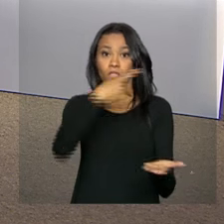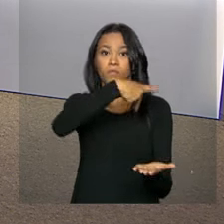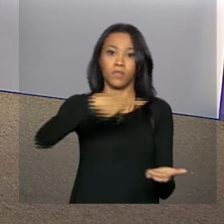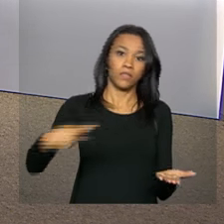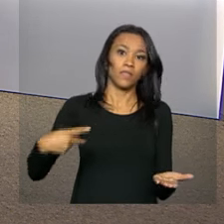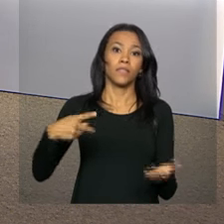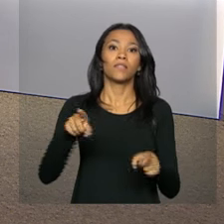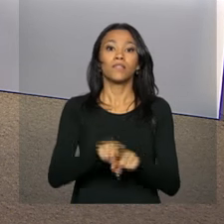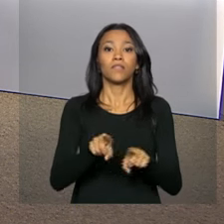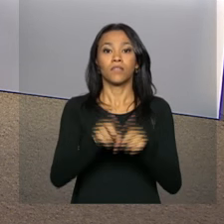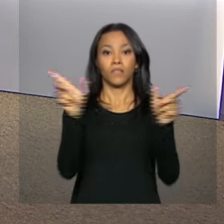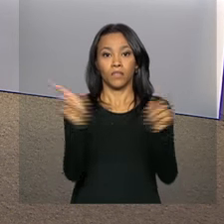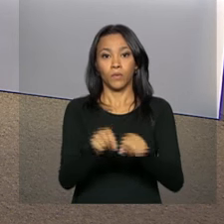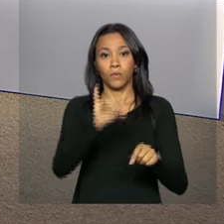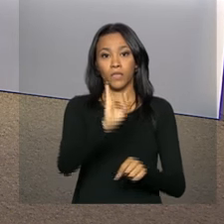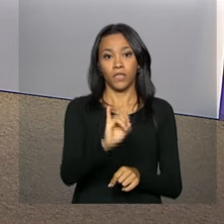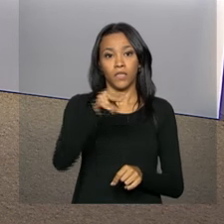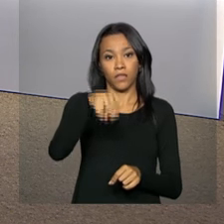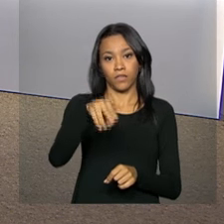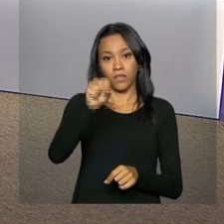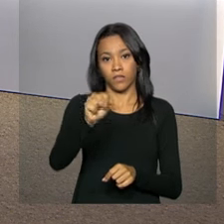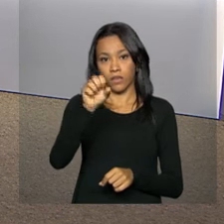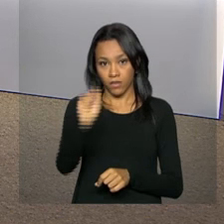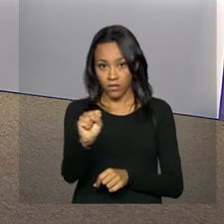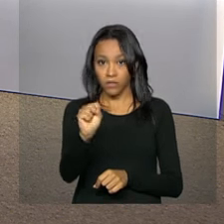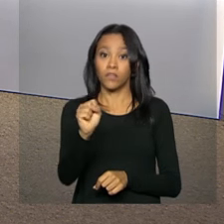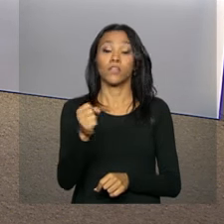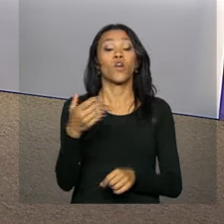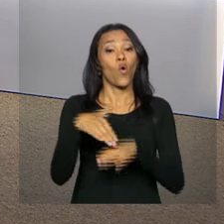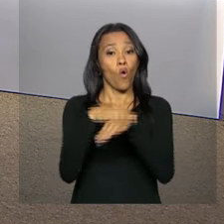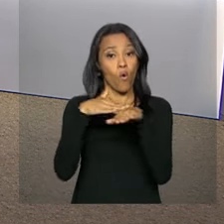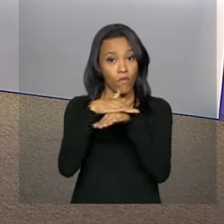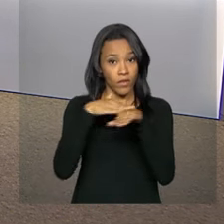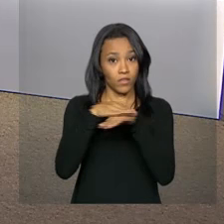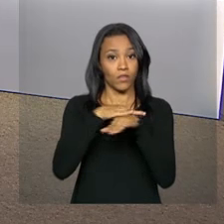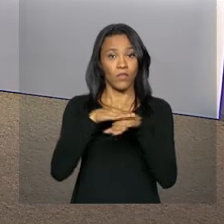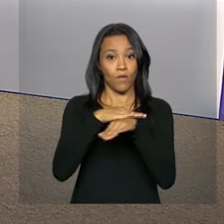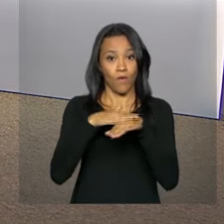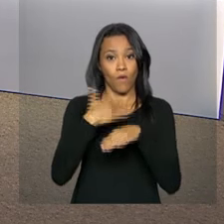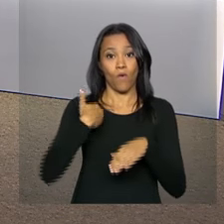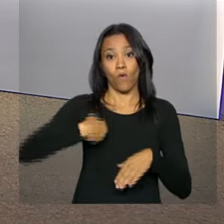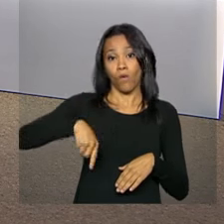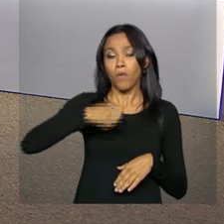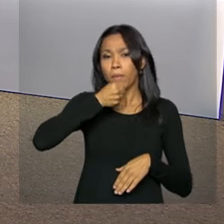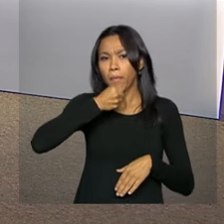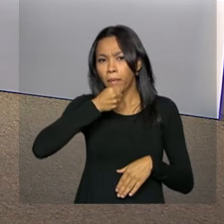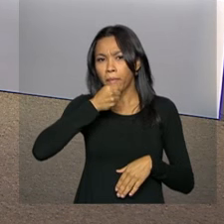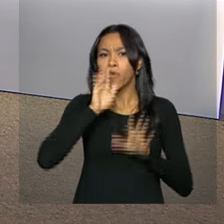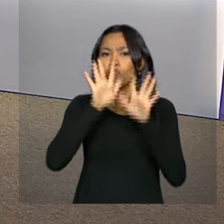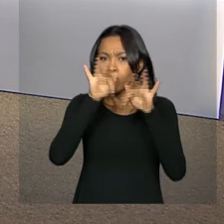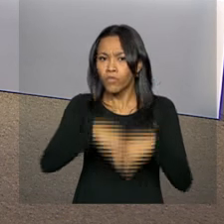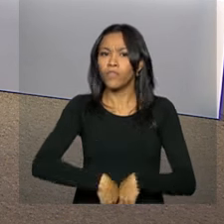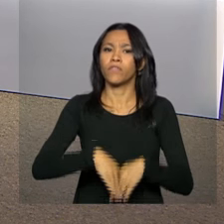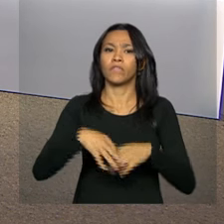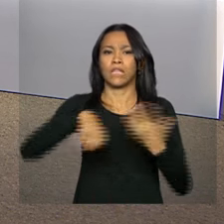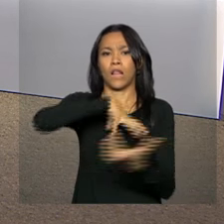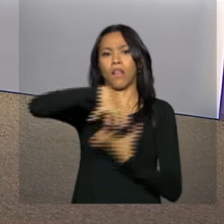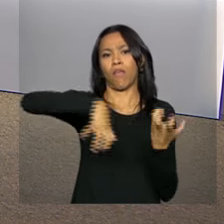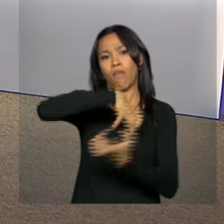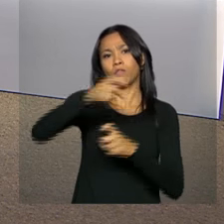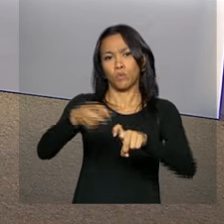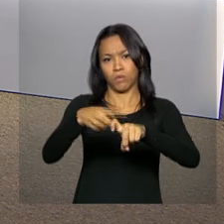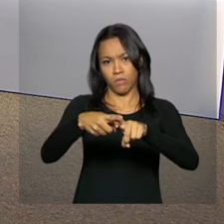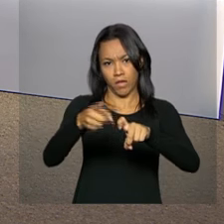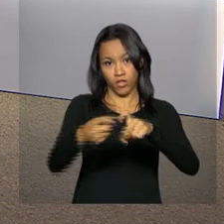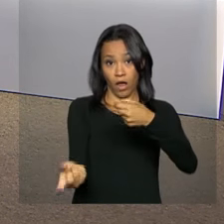Instituto Nacional de Seguridade Social o INSS conversou com a nossa equipe sobre o fim da greve dos médicos peritos e